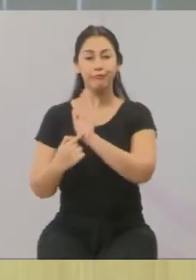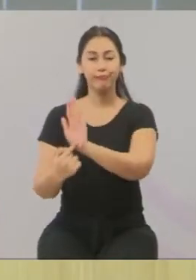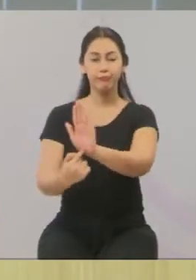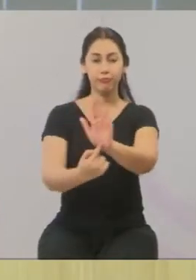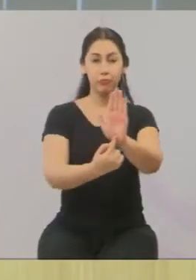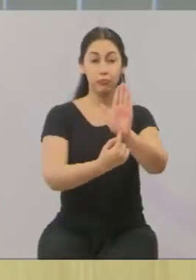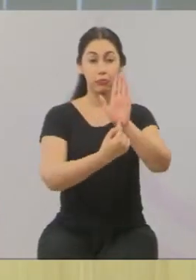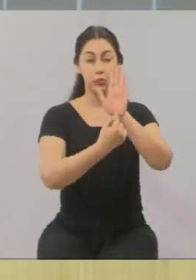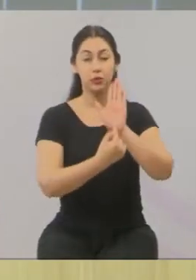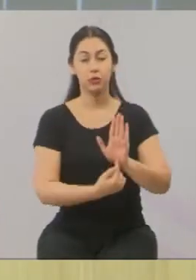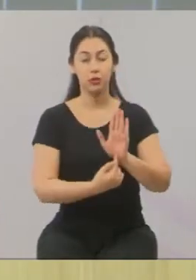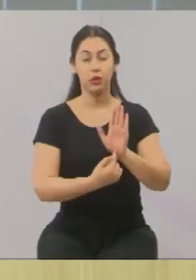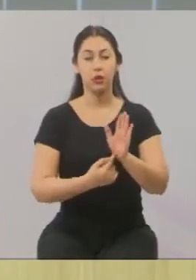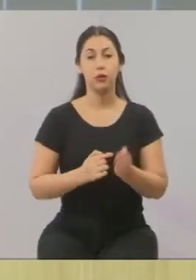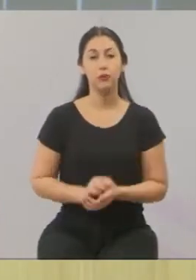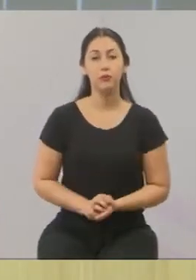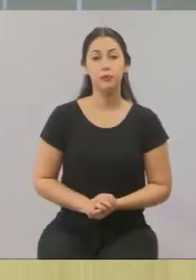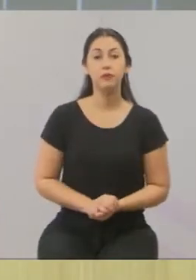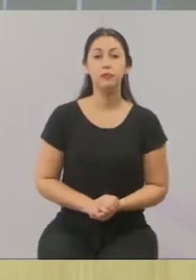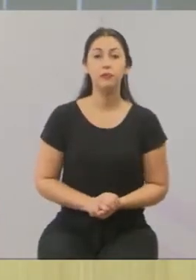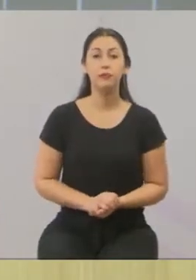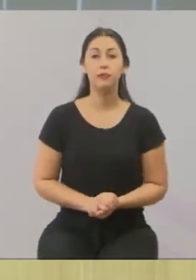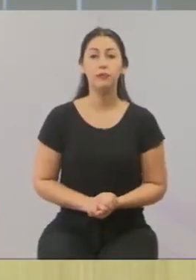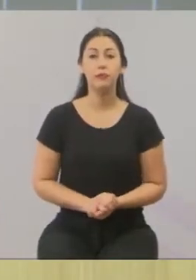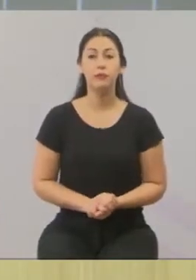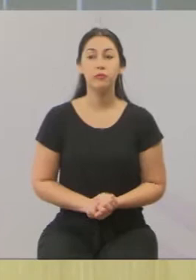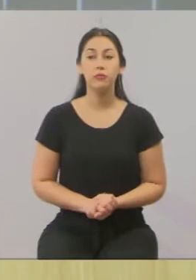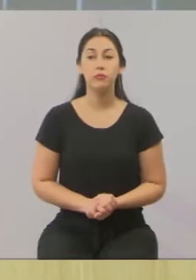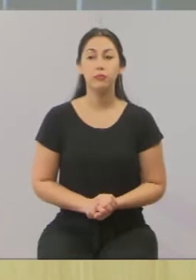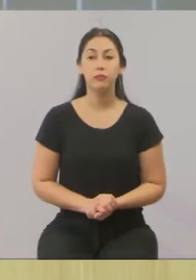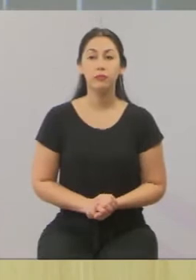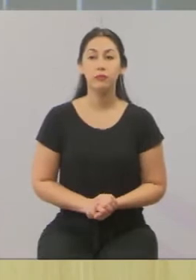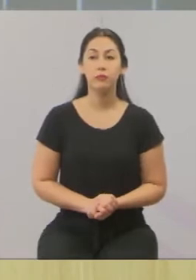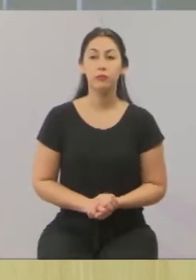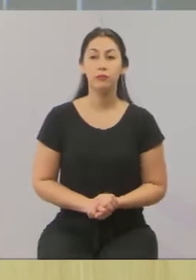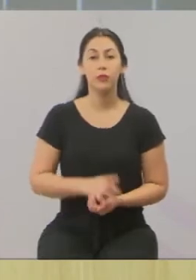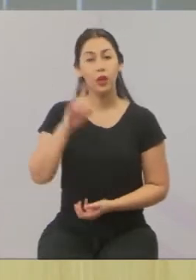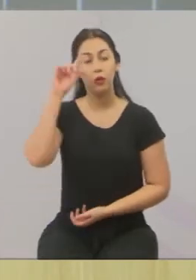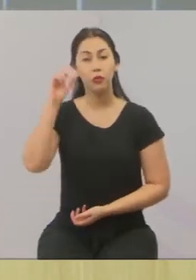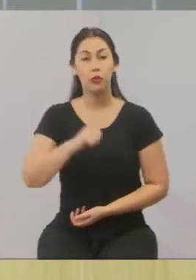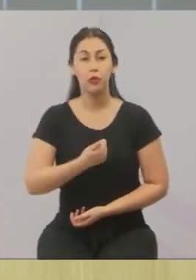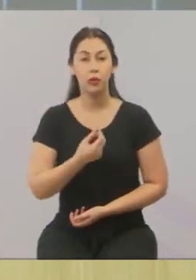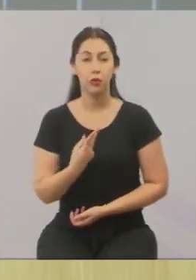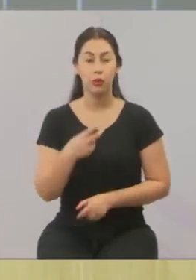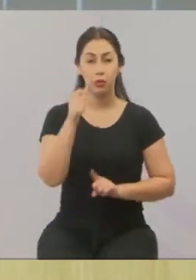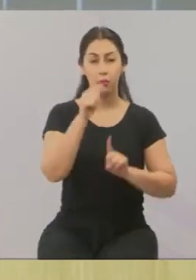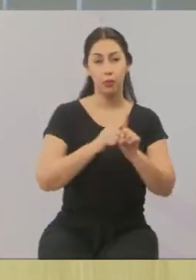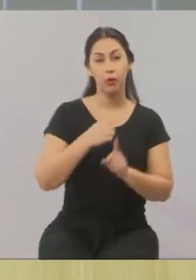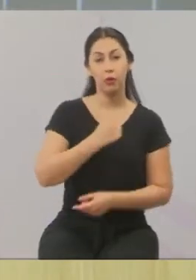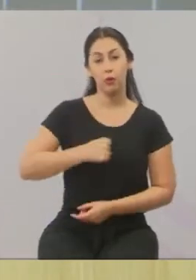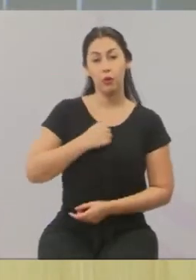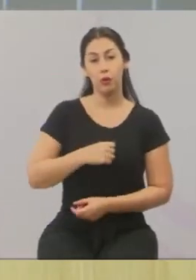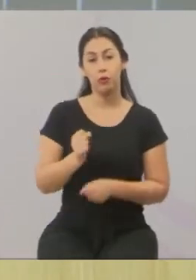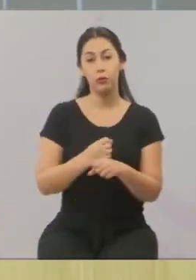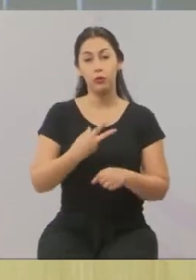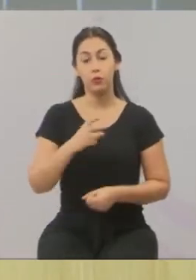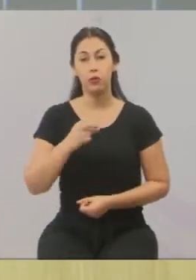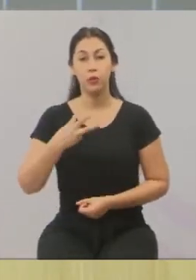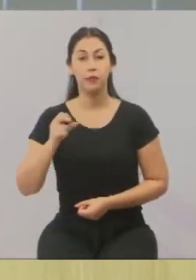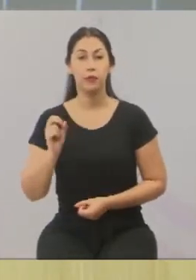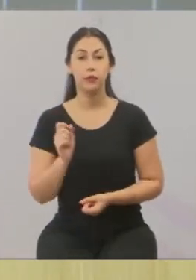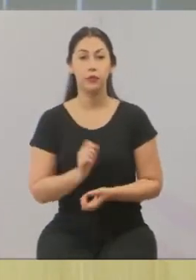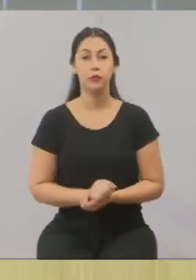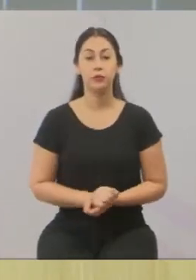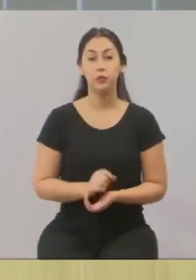a divulgação da presente manifestação. Sala de Sessões, 12 de agosto de 2020. Autoria,